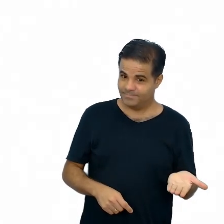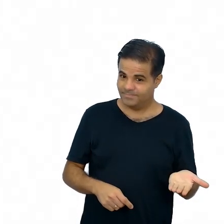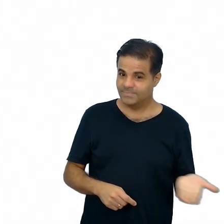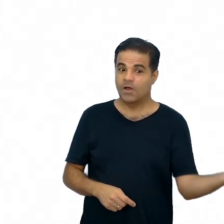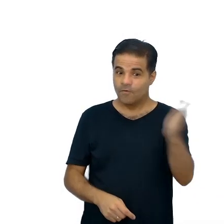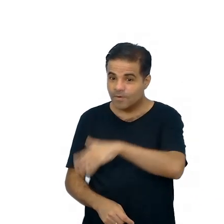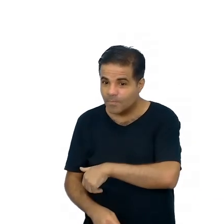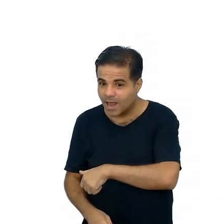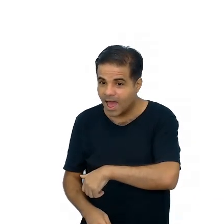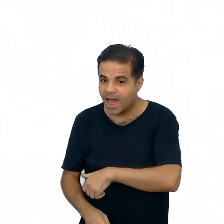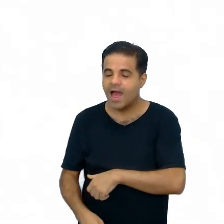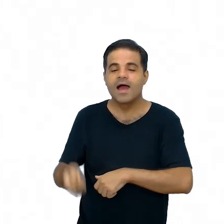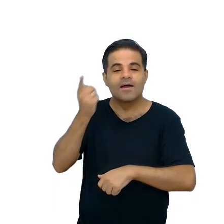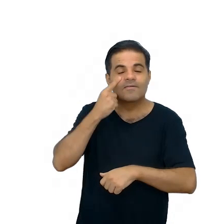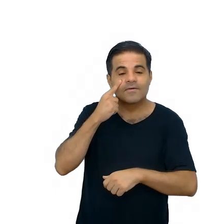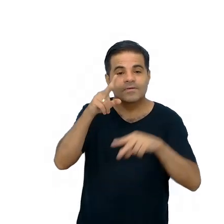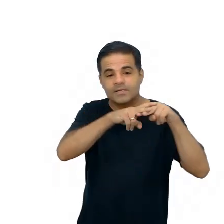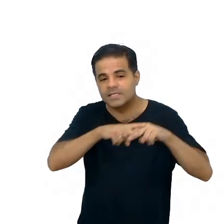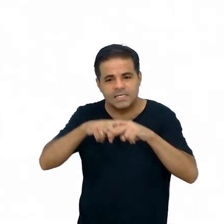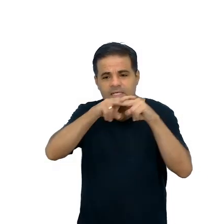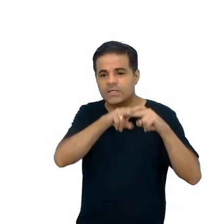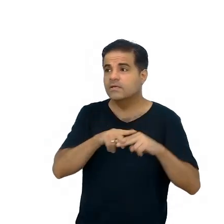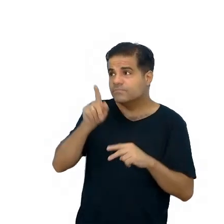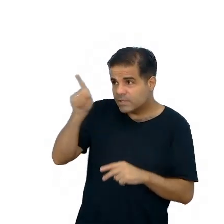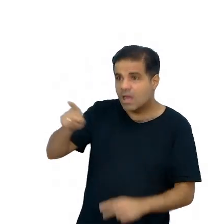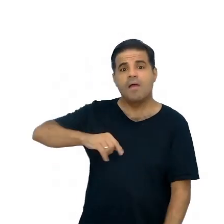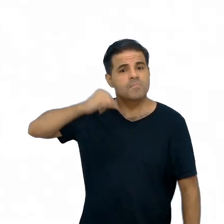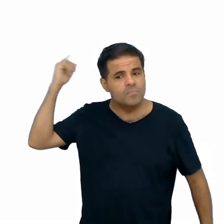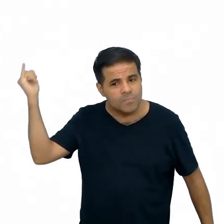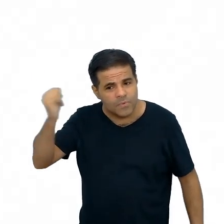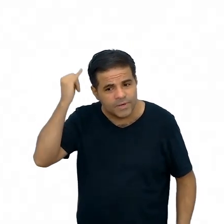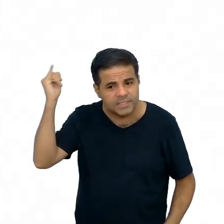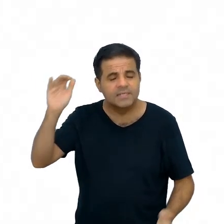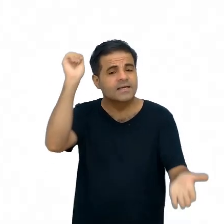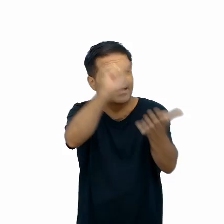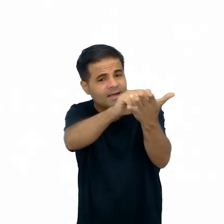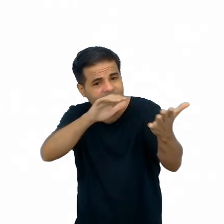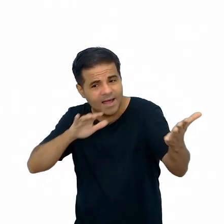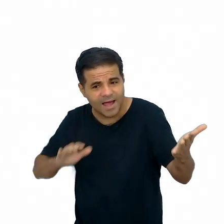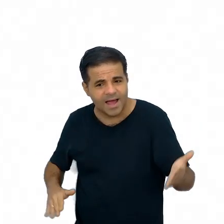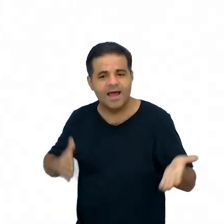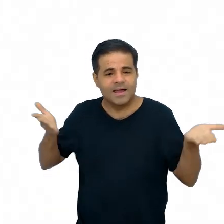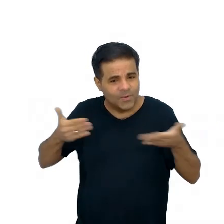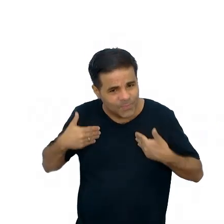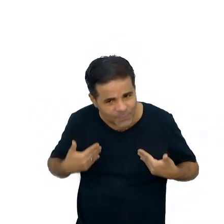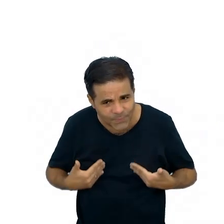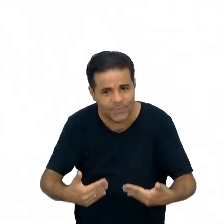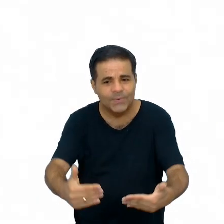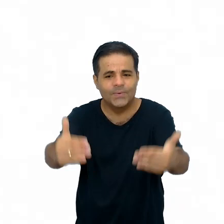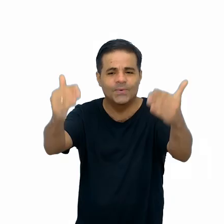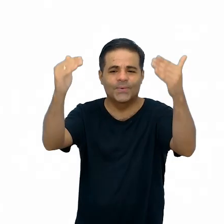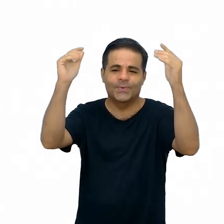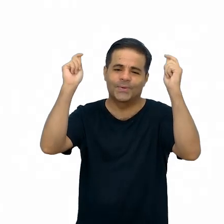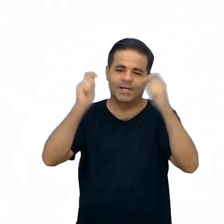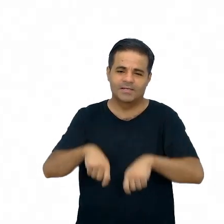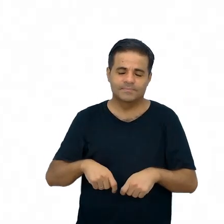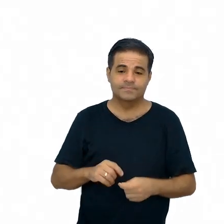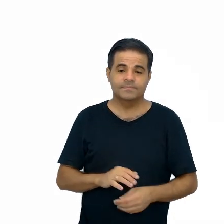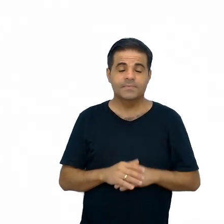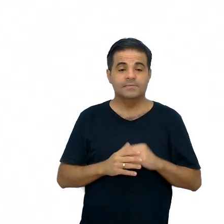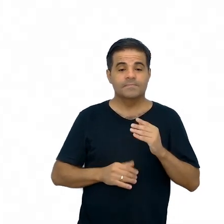vamos lá, rever aí um pouquinho, que isso aqui é bastante importante aí para as atividades que a gente vai estar analisando aí no futuro.